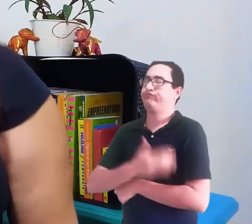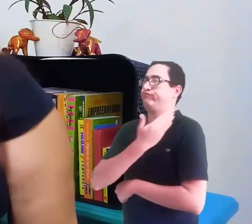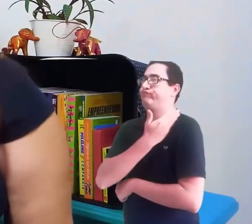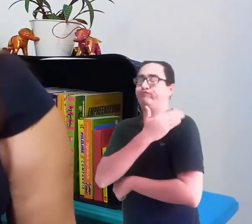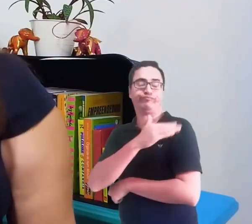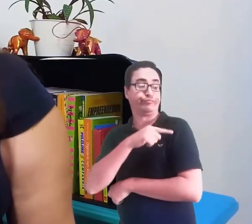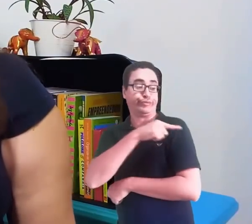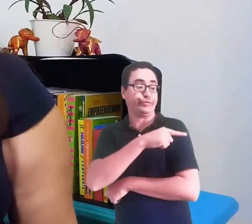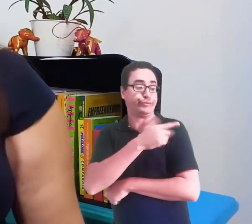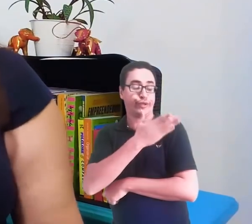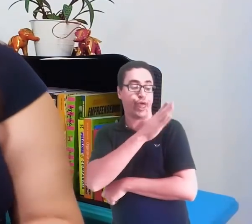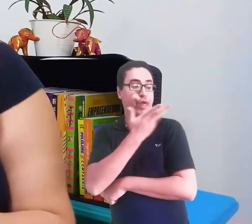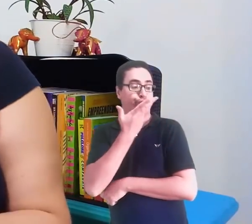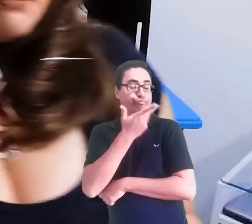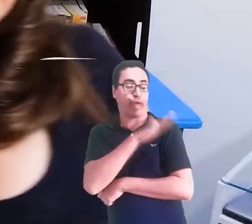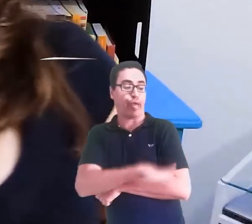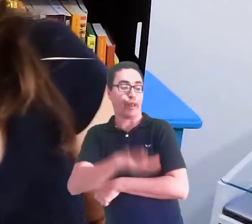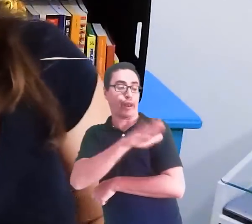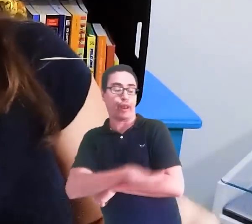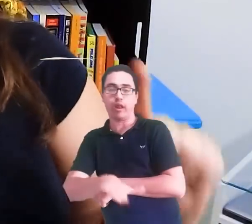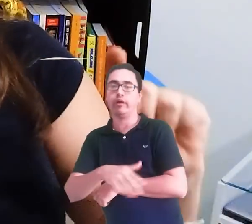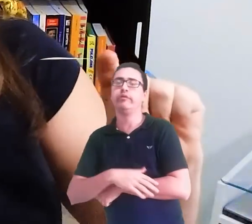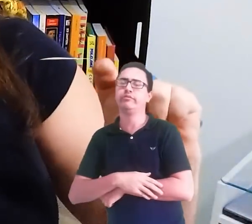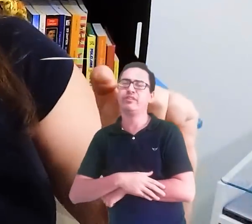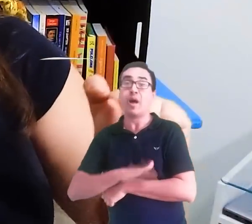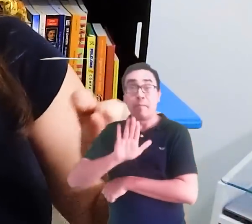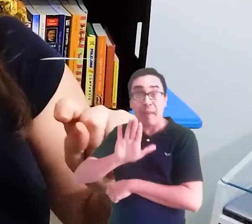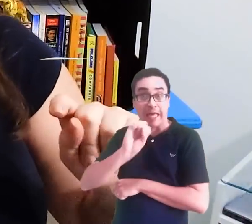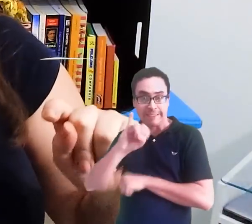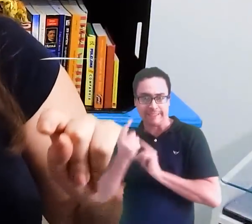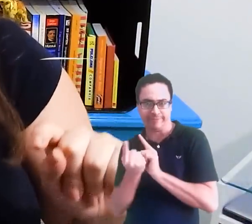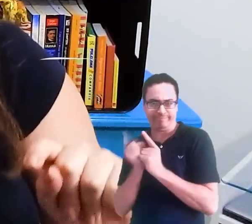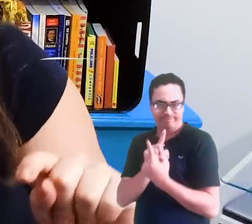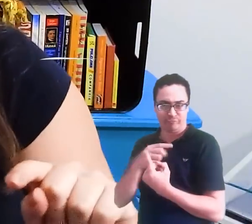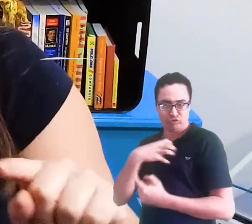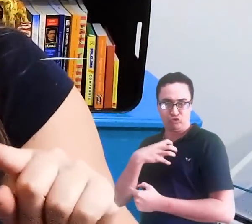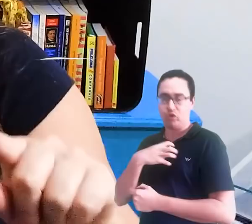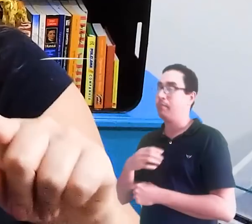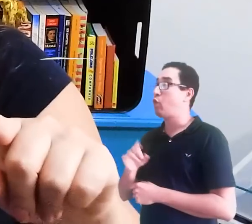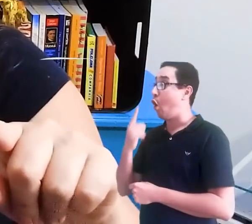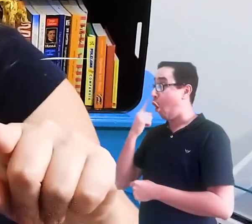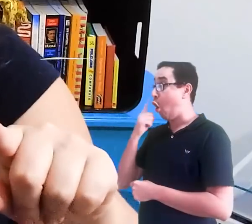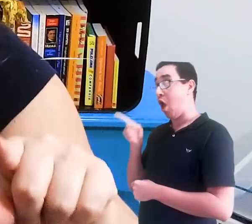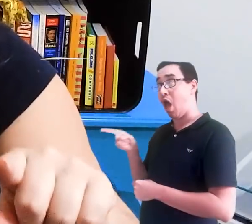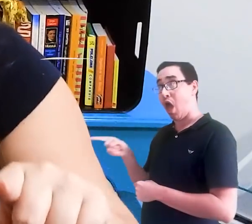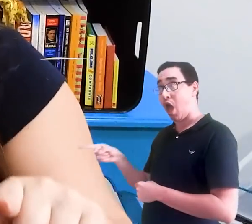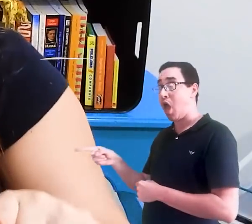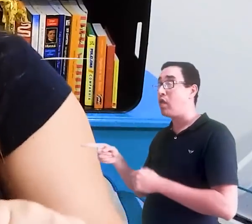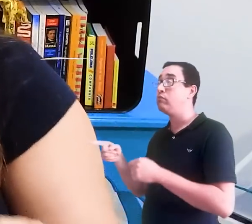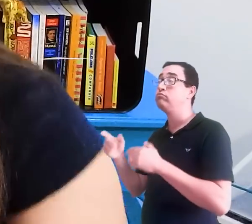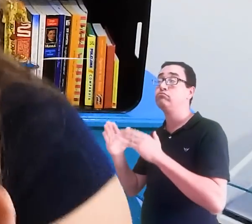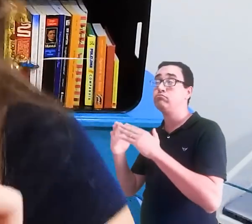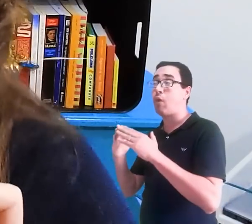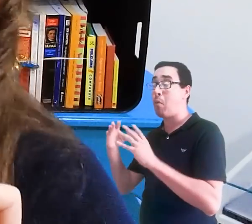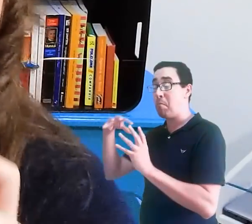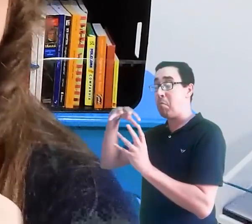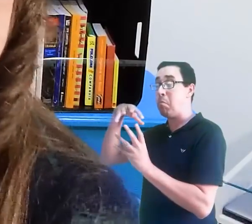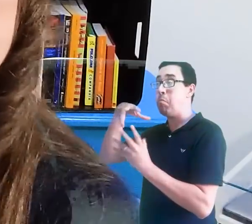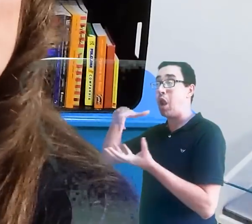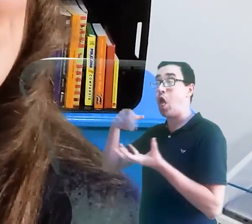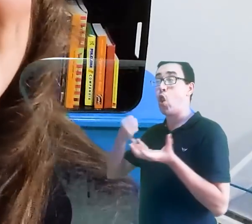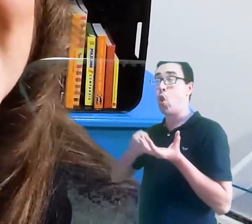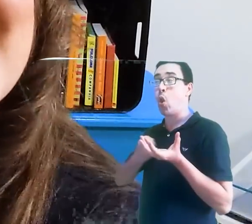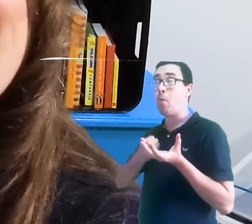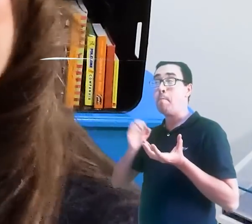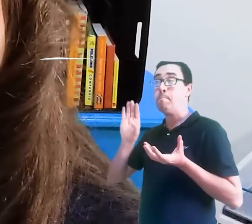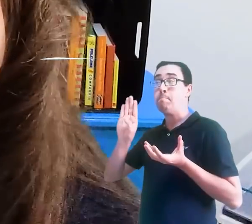uma criança. Mas se você lhes diz, o planeta de onde ele veio é o